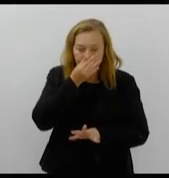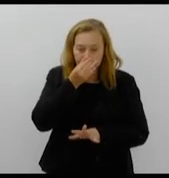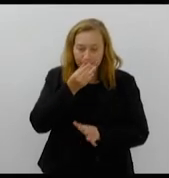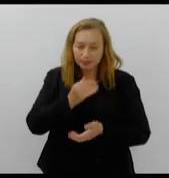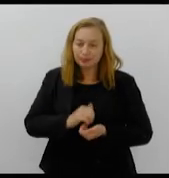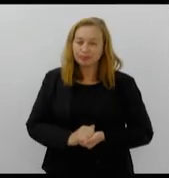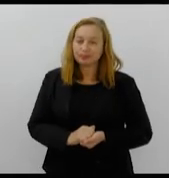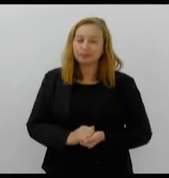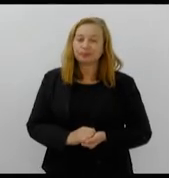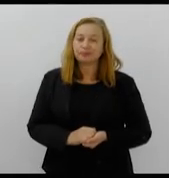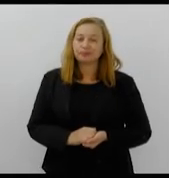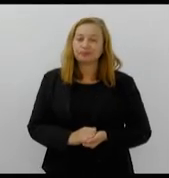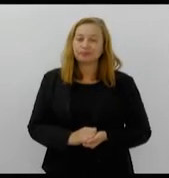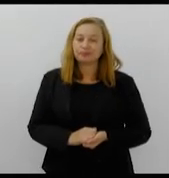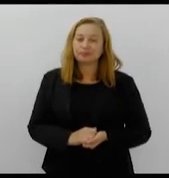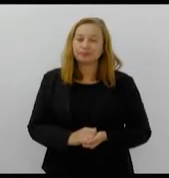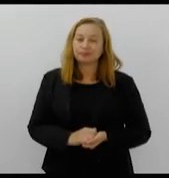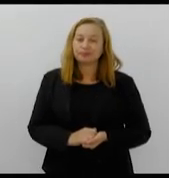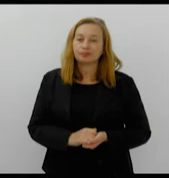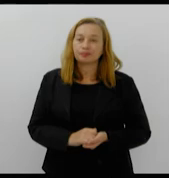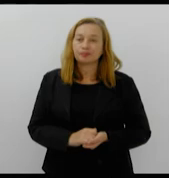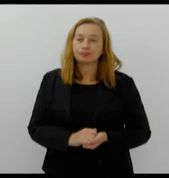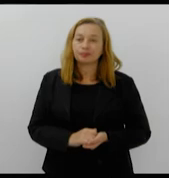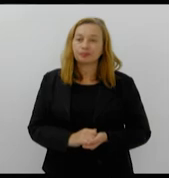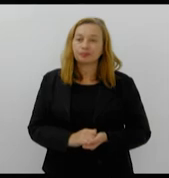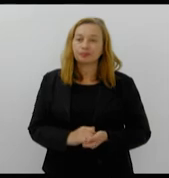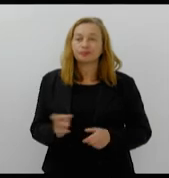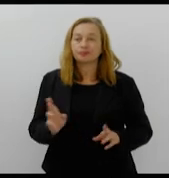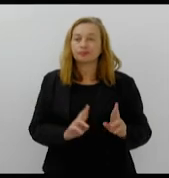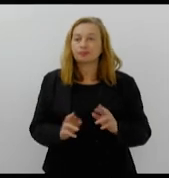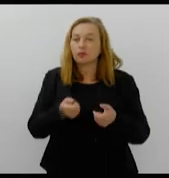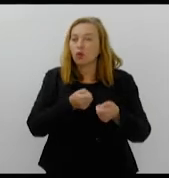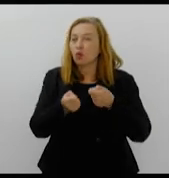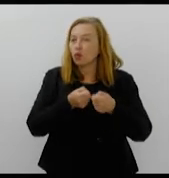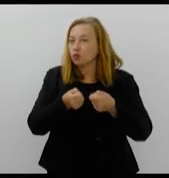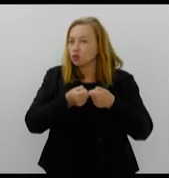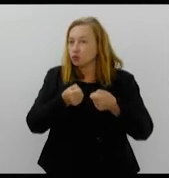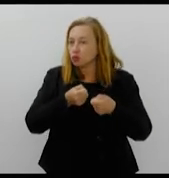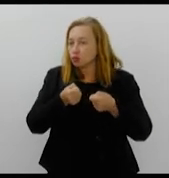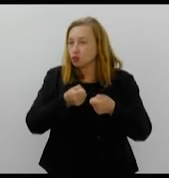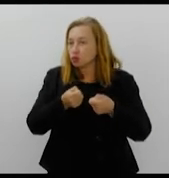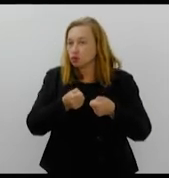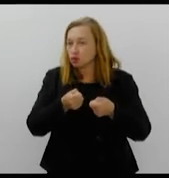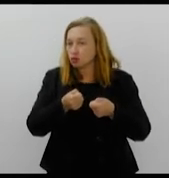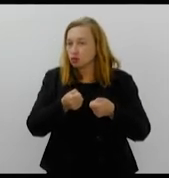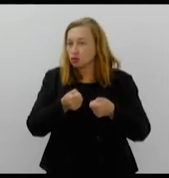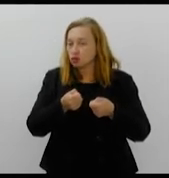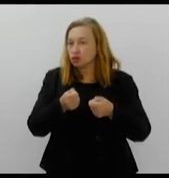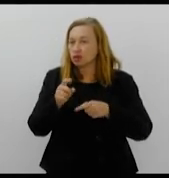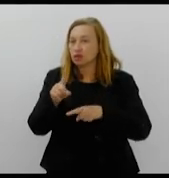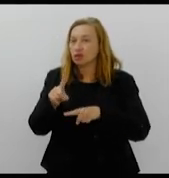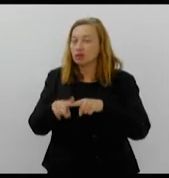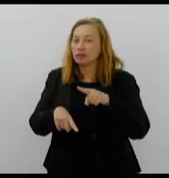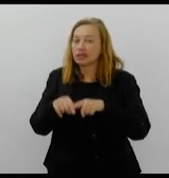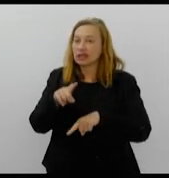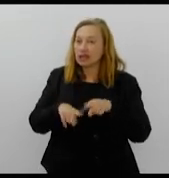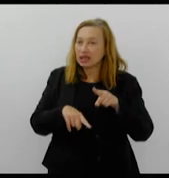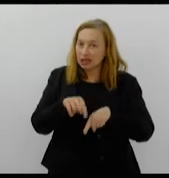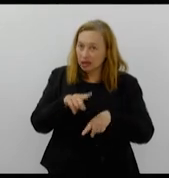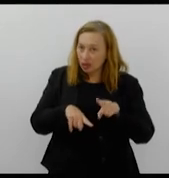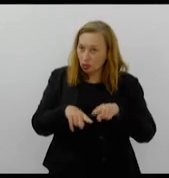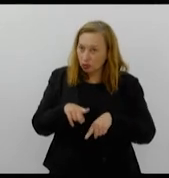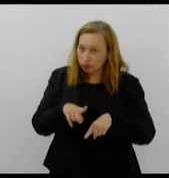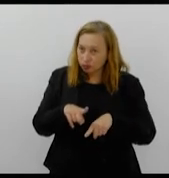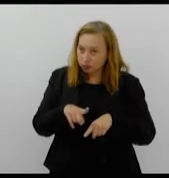visto, não foi caracterizado, é com relação ao controle de estoque de material